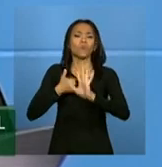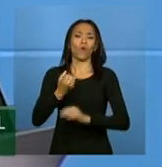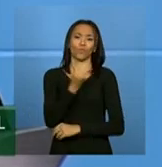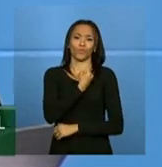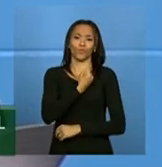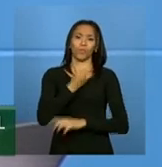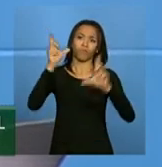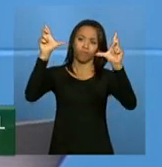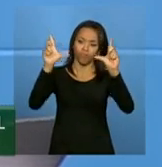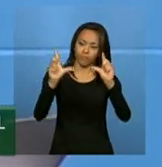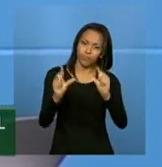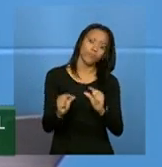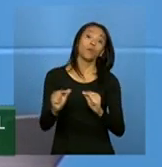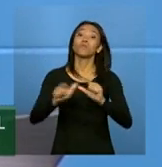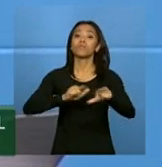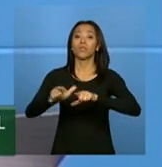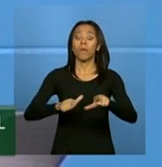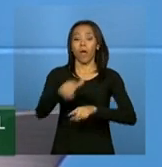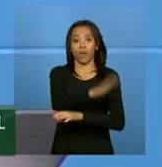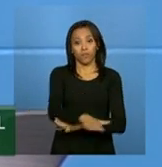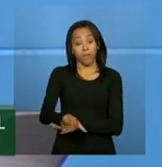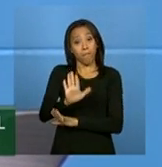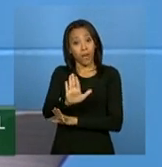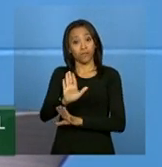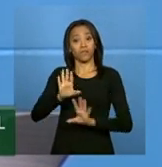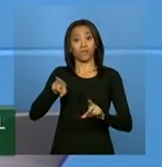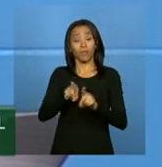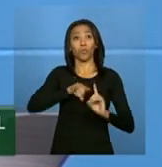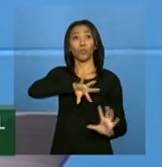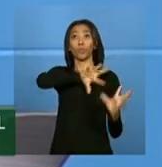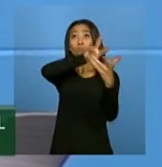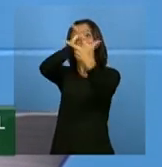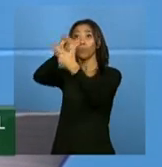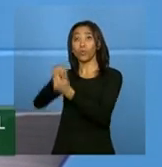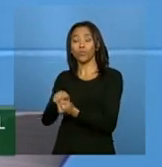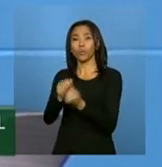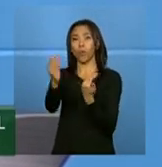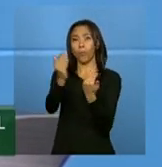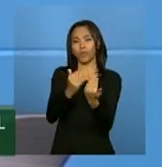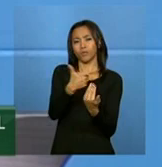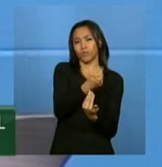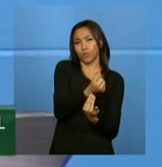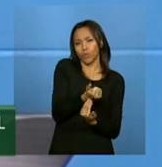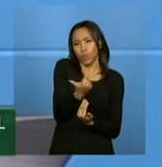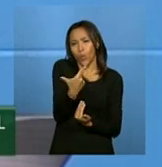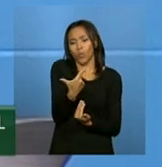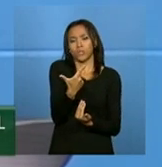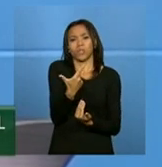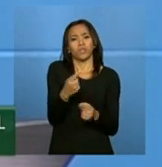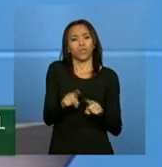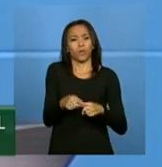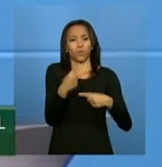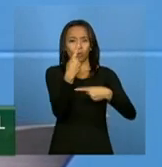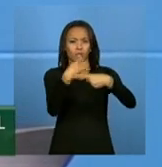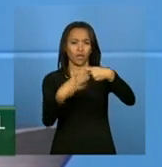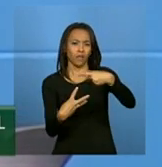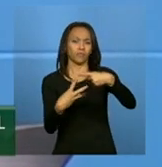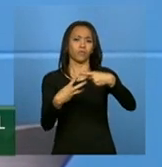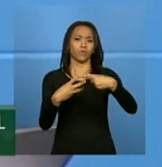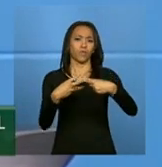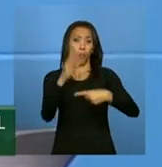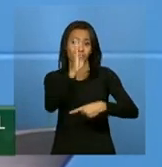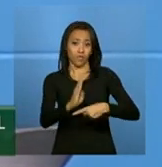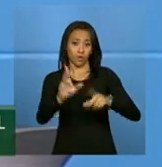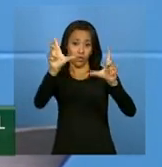do trabalho infantil, enquanto no mundo nós reduzimos de 2000 a 2012 em um terço o trabalho infantil, o Brasil reduziu